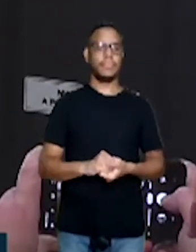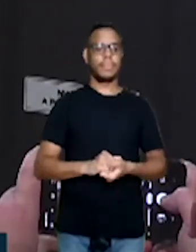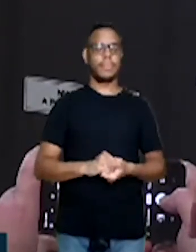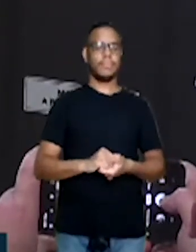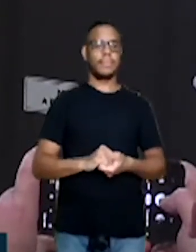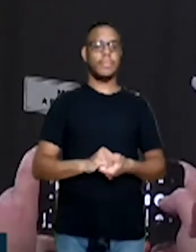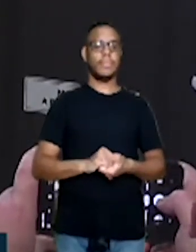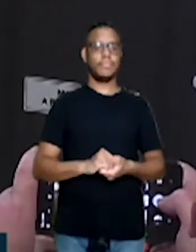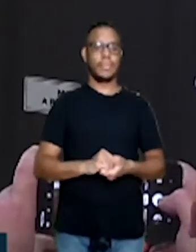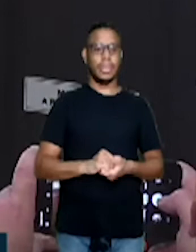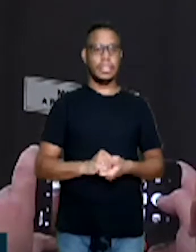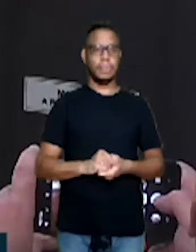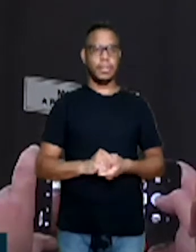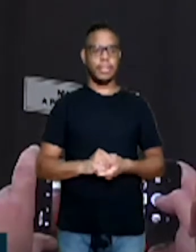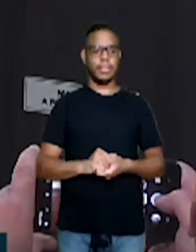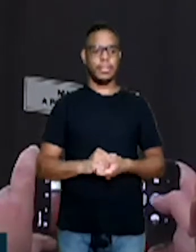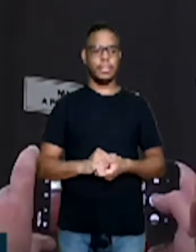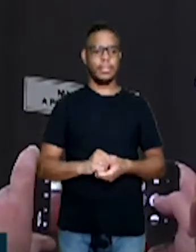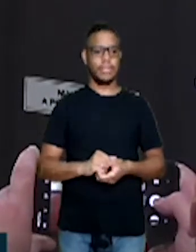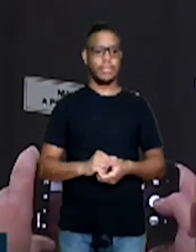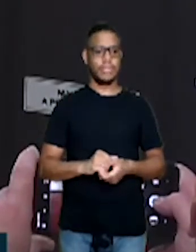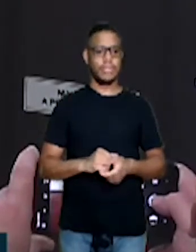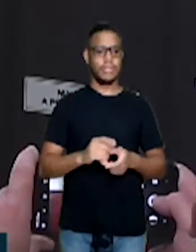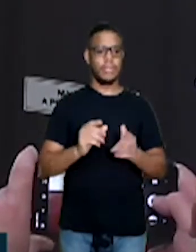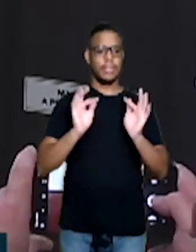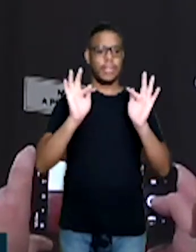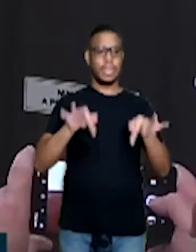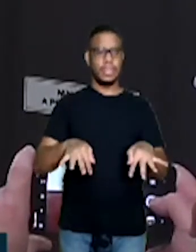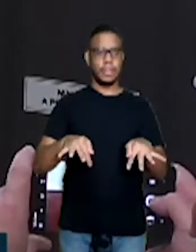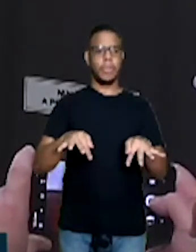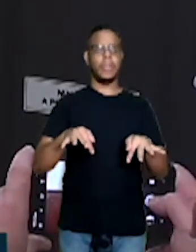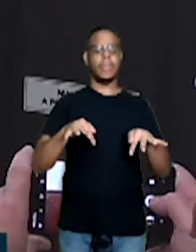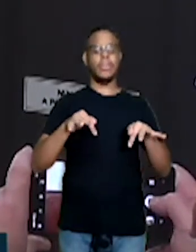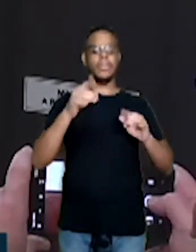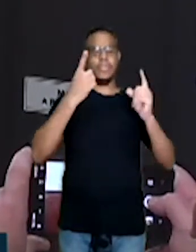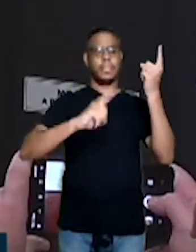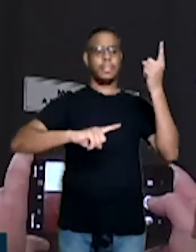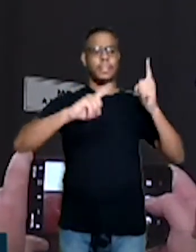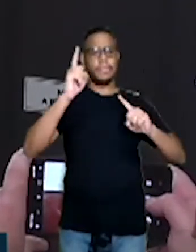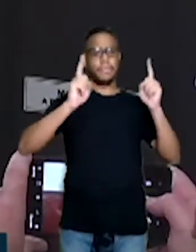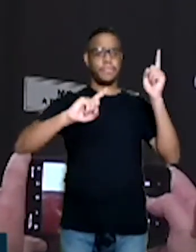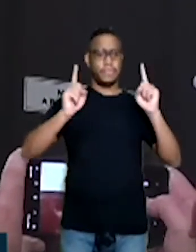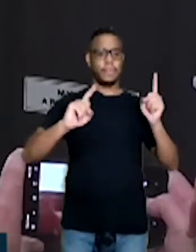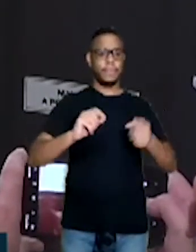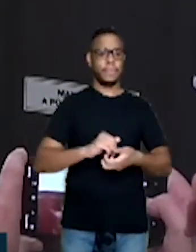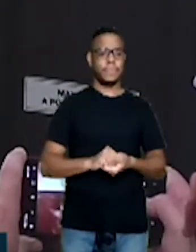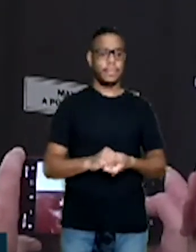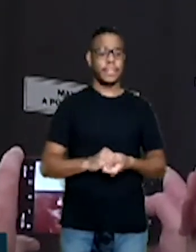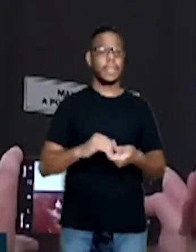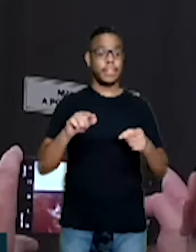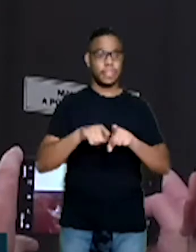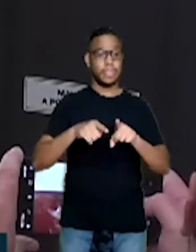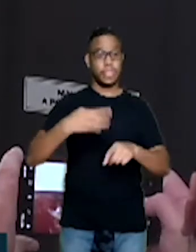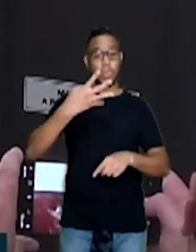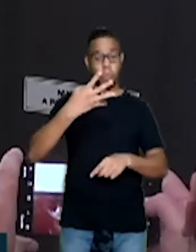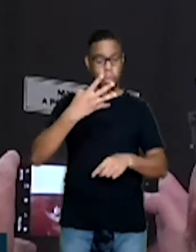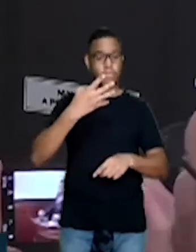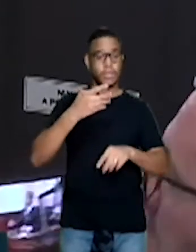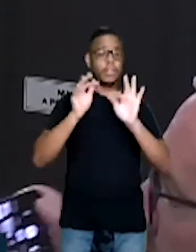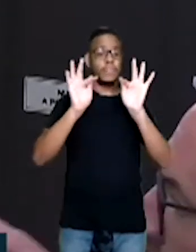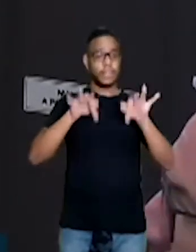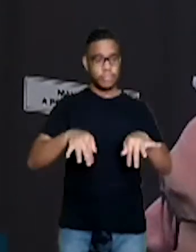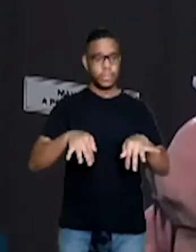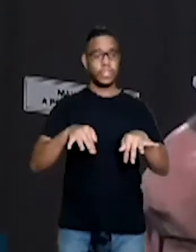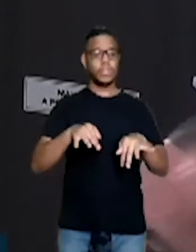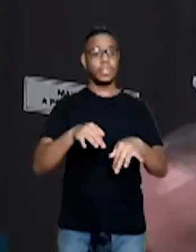Aproveitando o fim do Carnaval, nós iniciamos, através da quarta-feira de cinza,